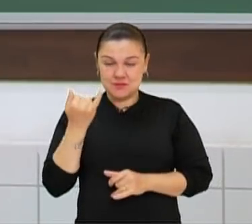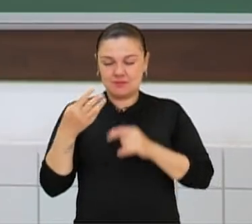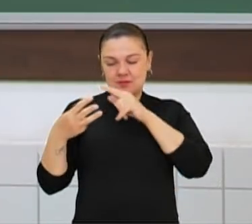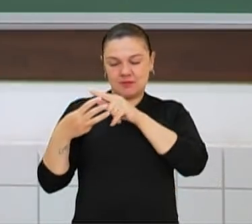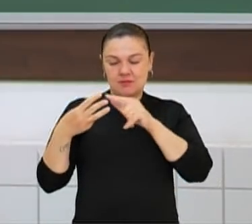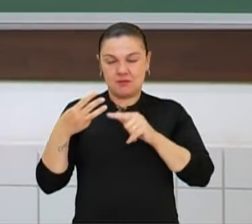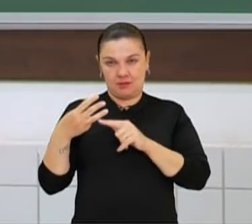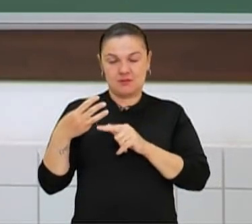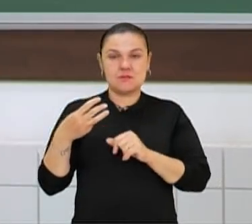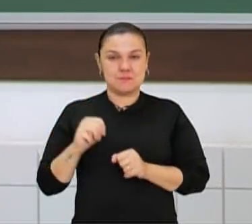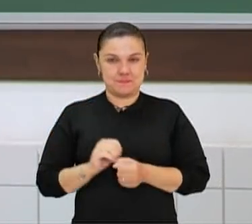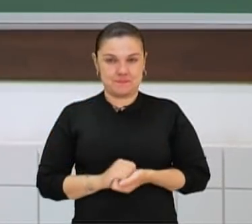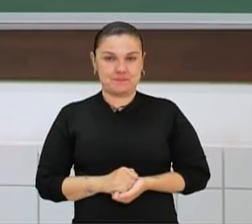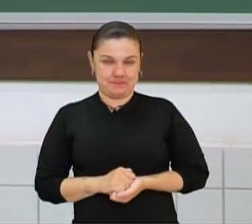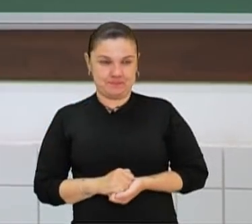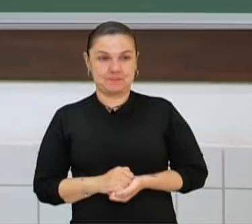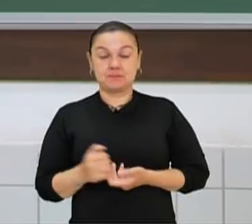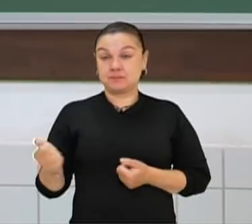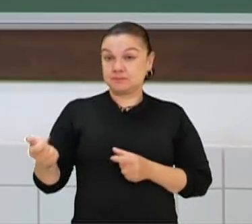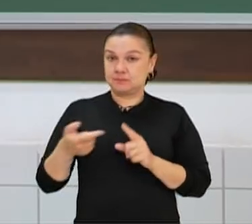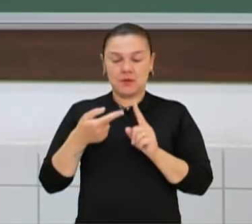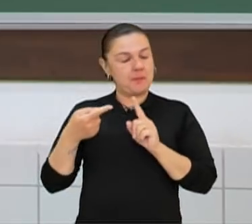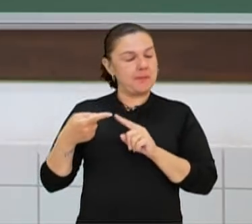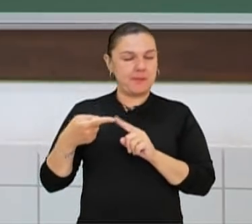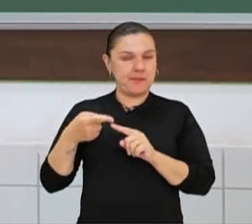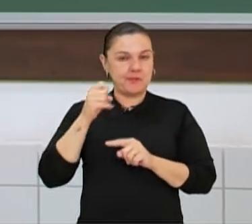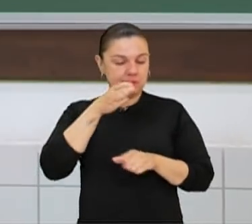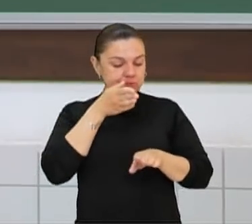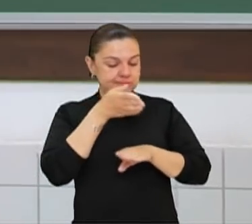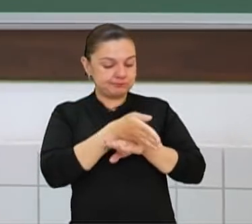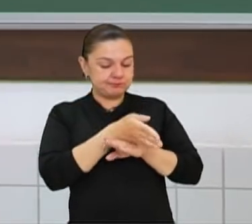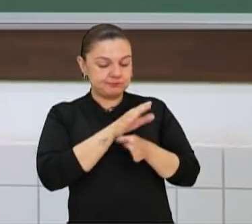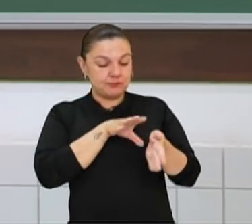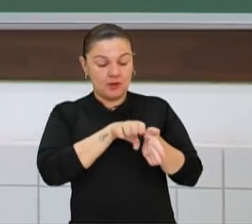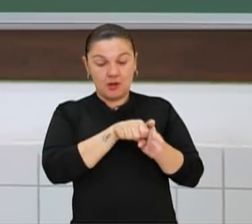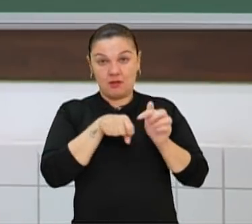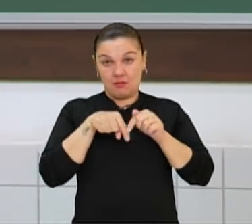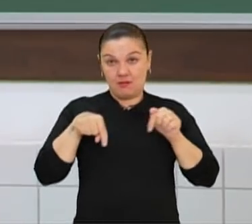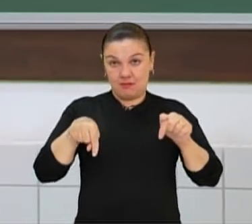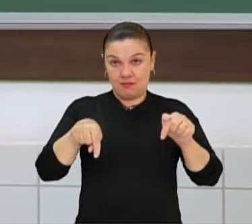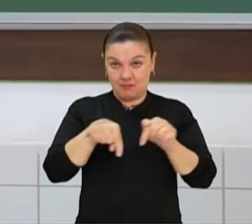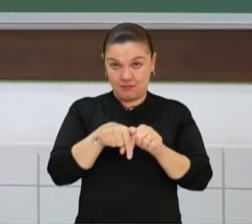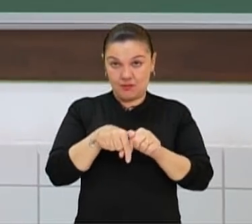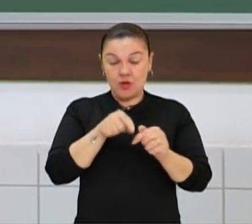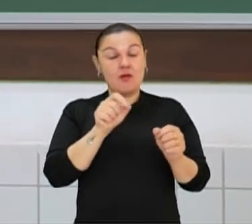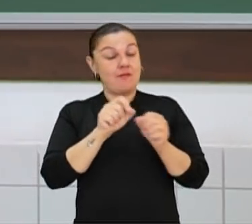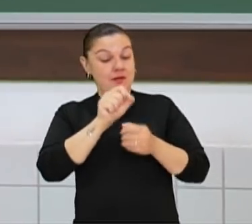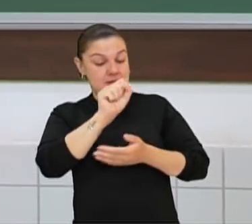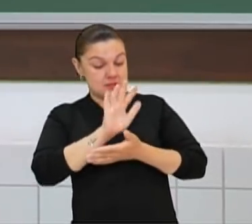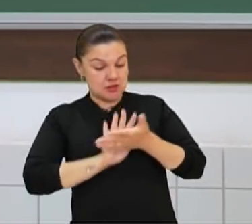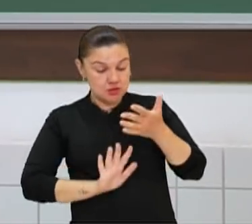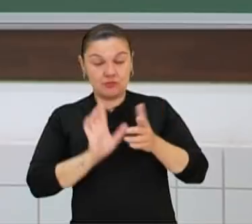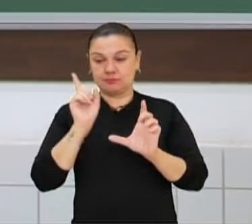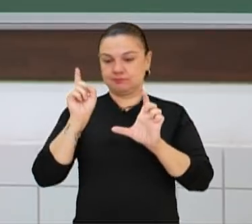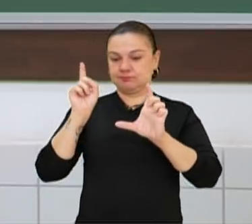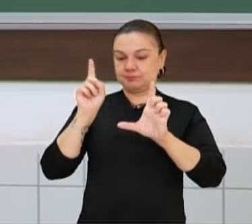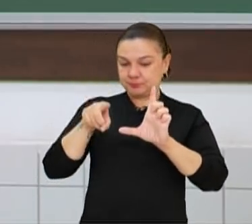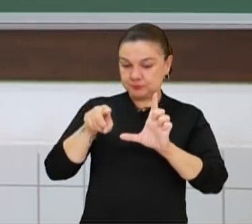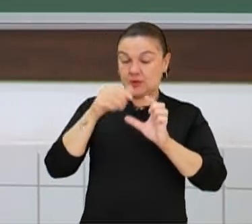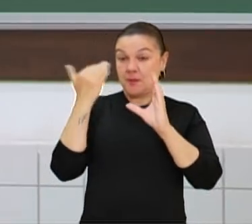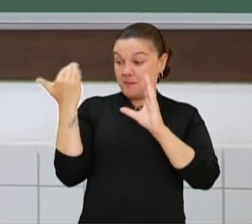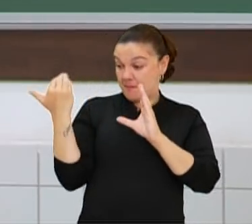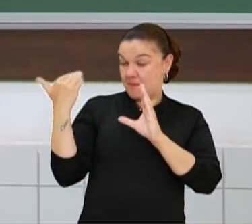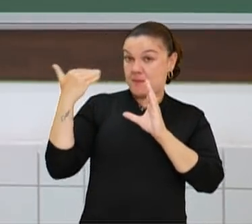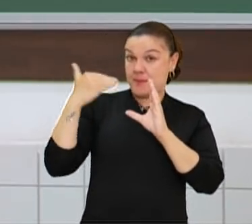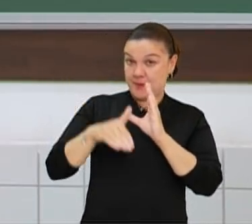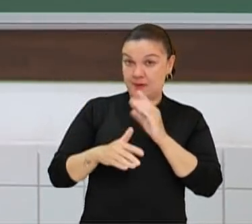3 recadinhos importantes para vocês. Se você tem acesso ao Classroom, ao aplicativo, não esqueça de fazer a tua atividade, de enviar,